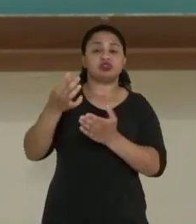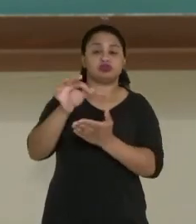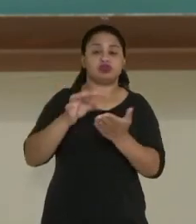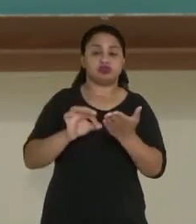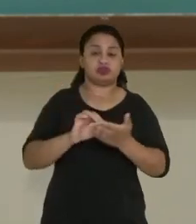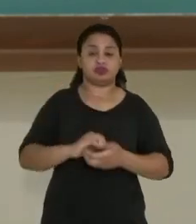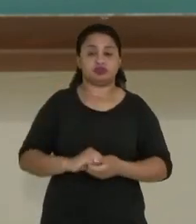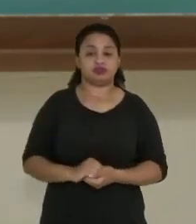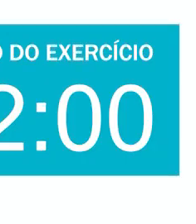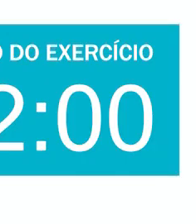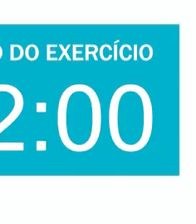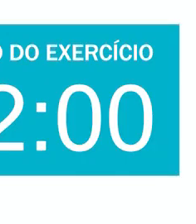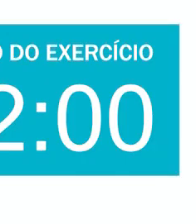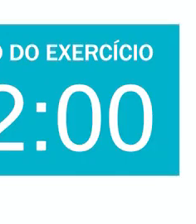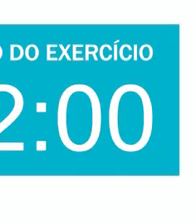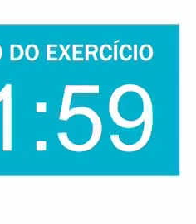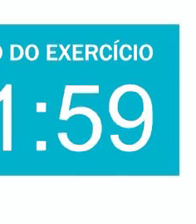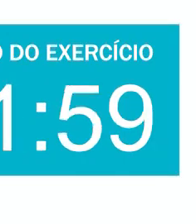correção.